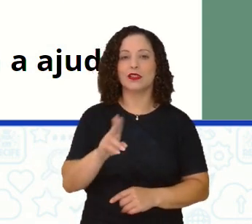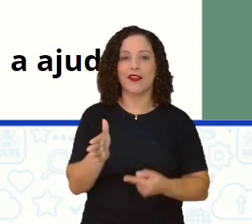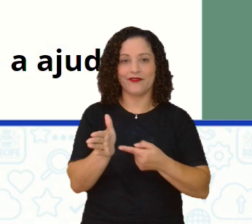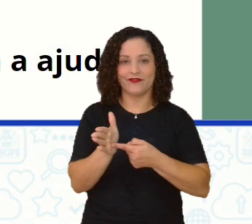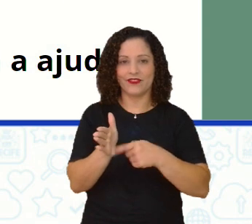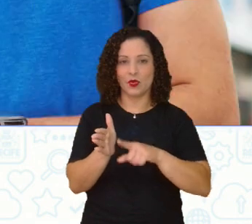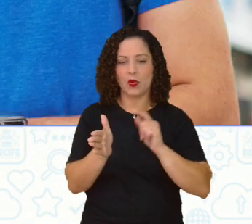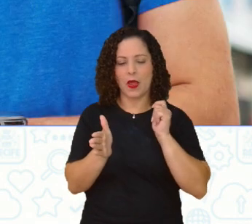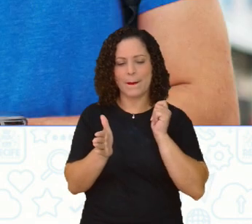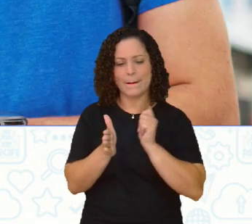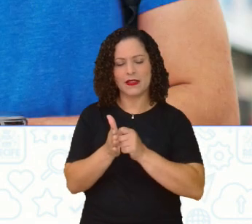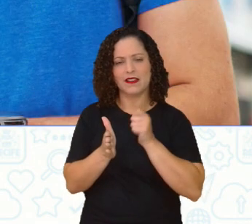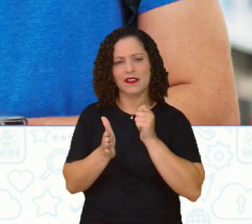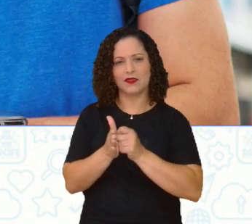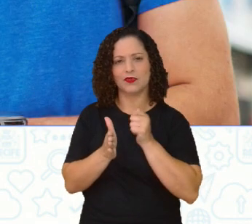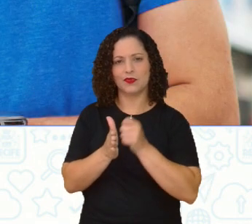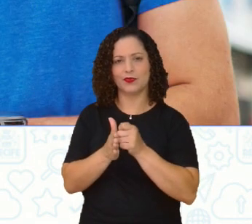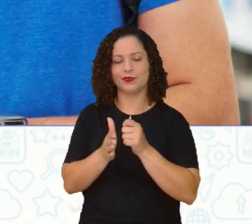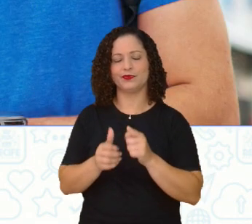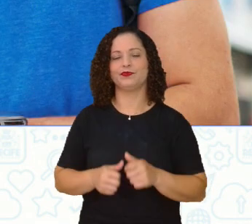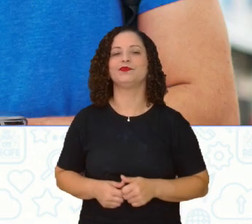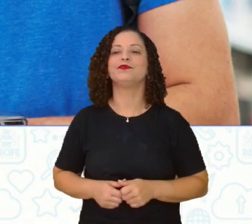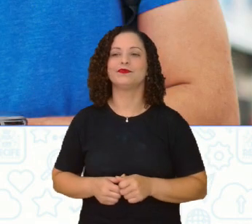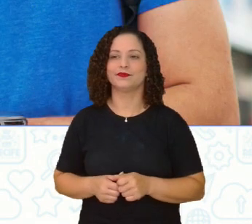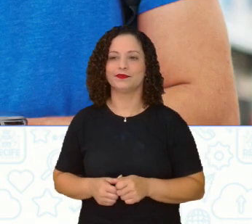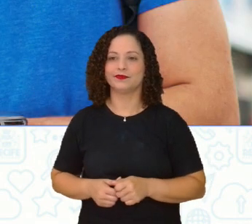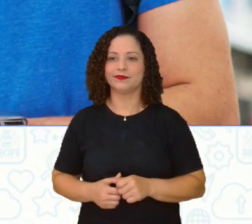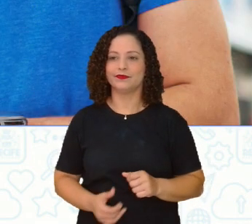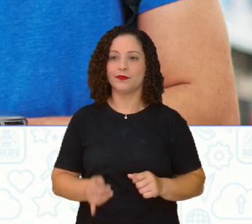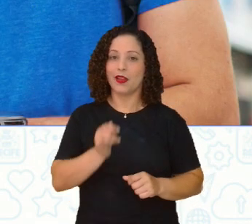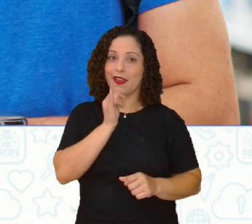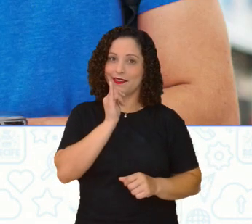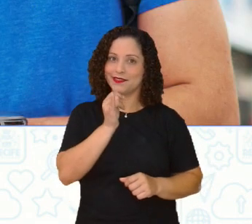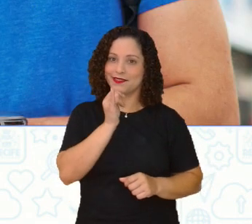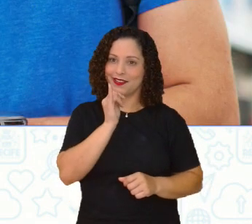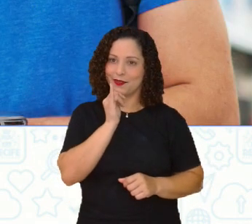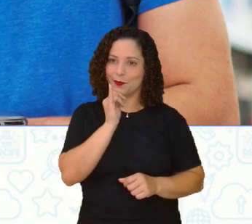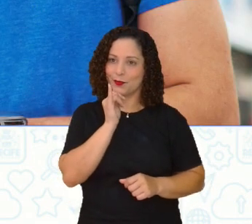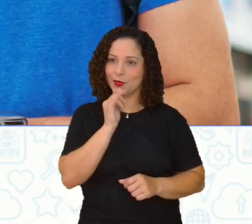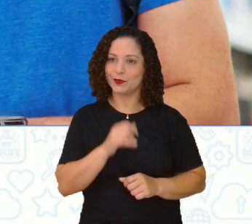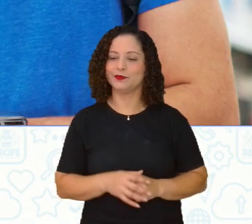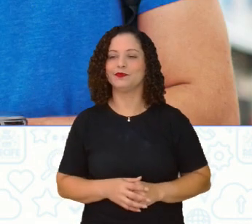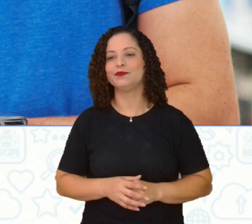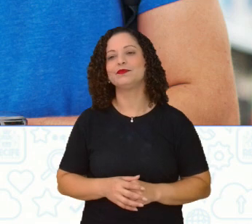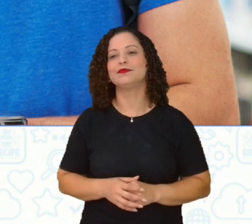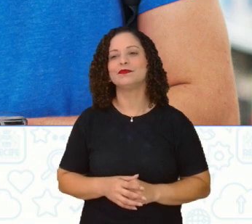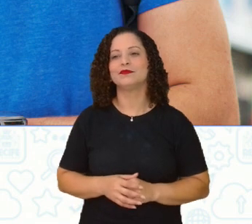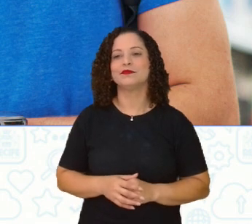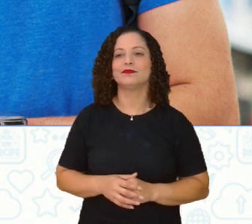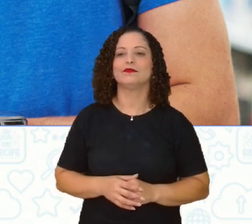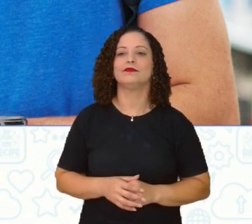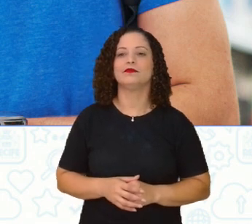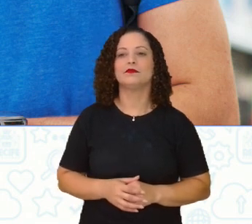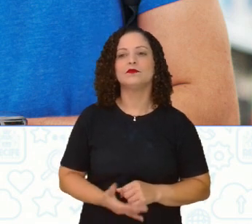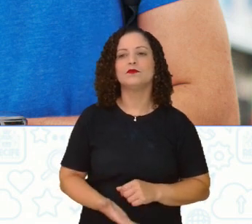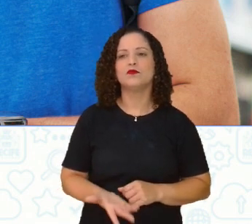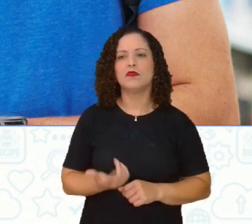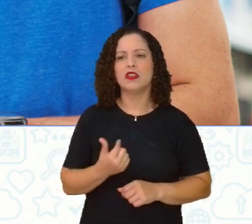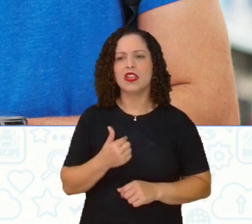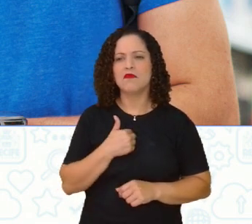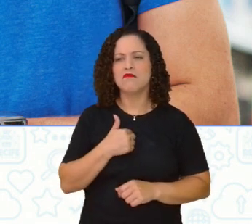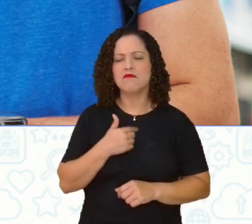é obrigatório, tá? Então, veja aí o exemplo, não é? Achava os homens